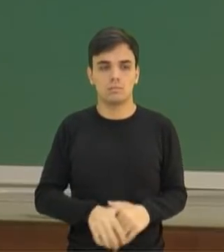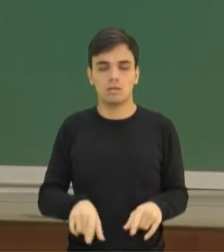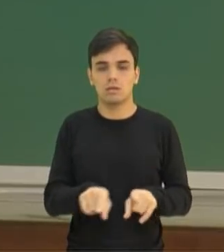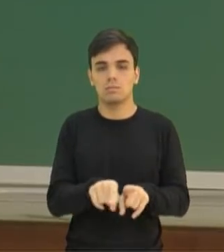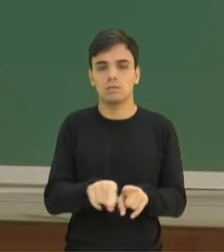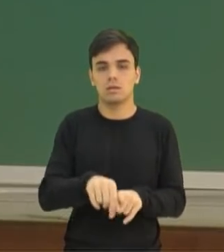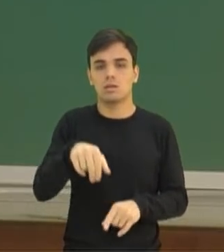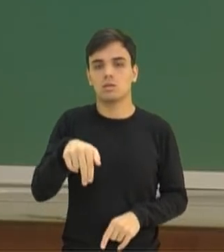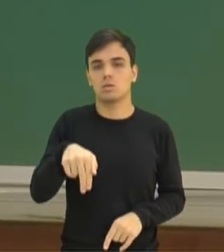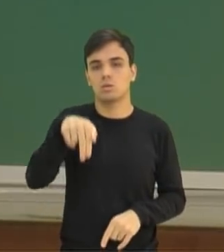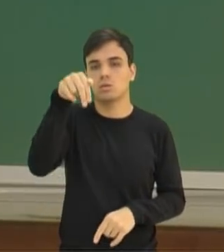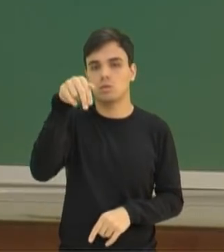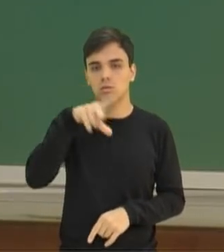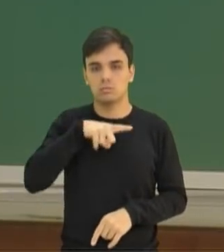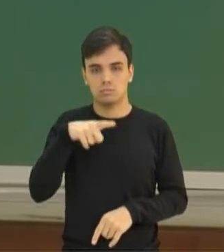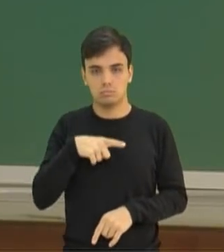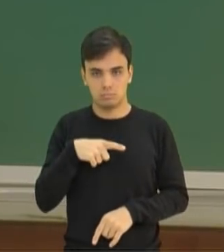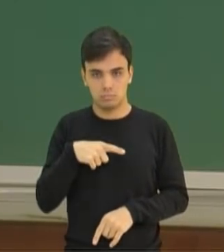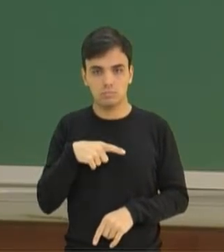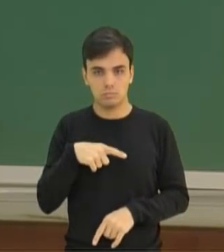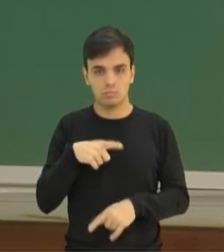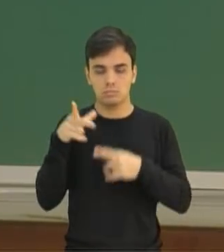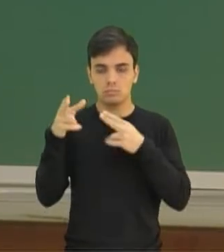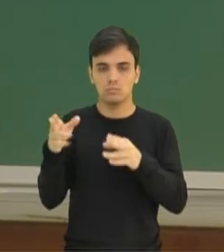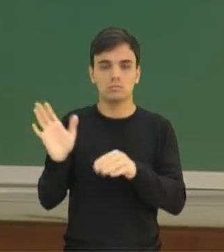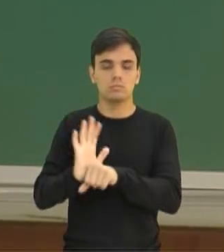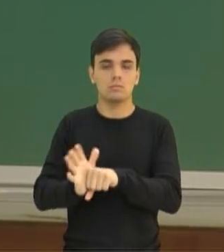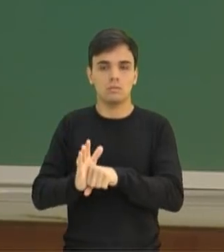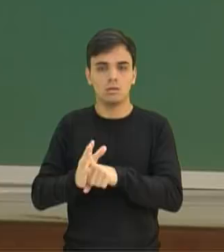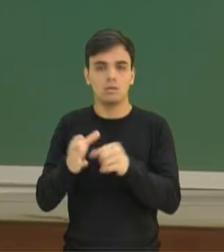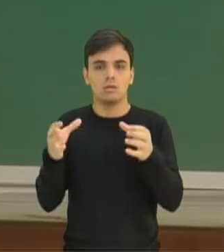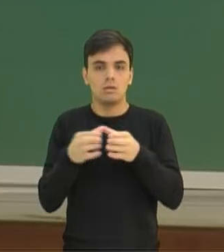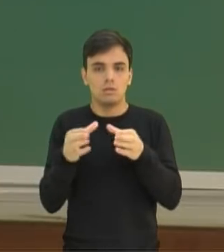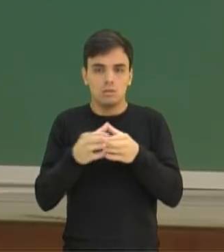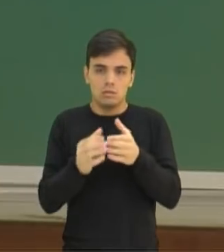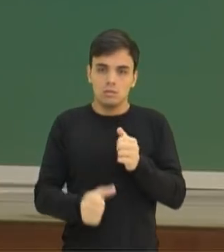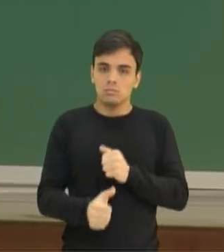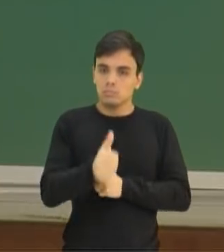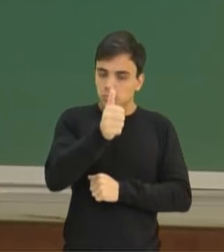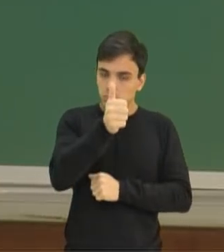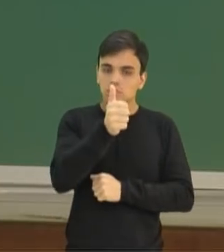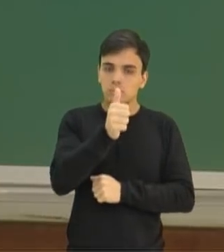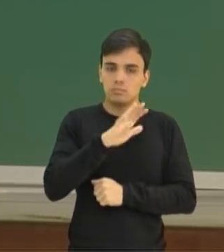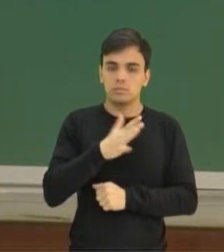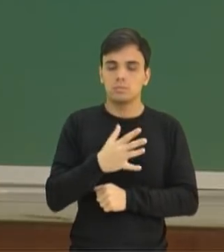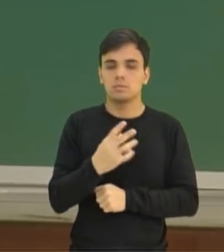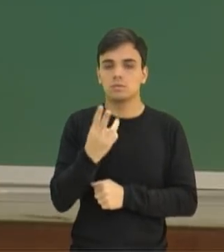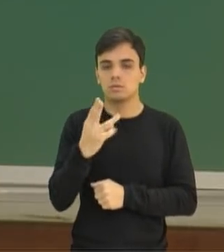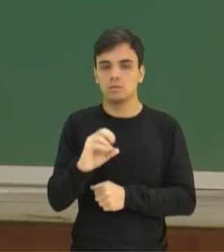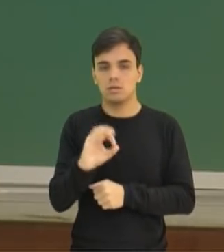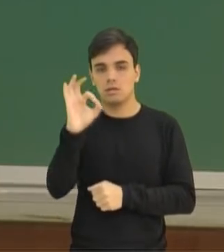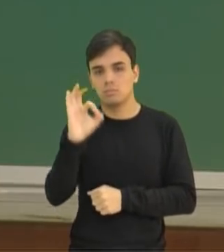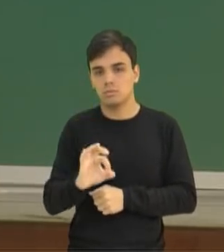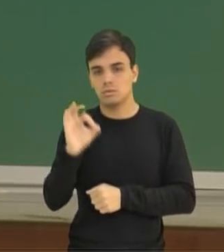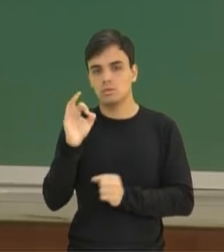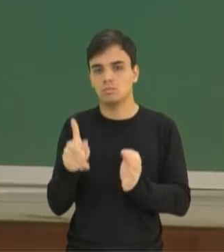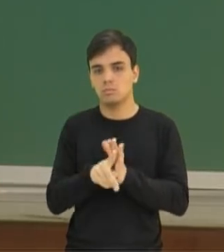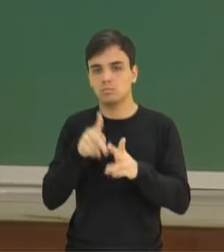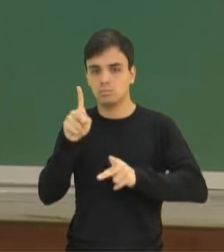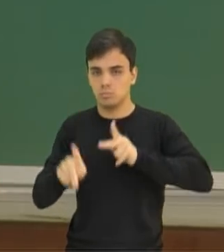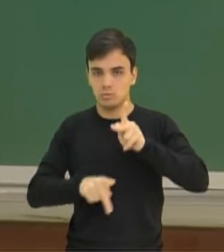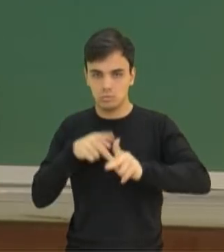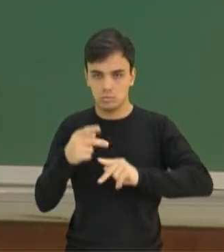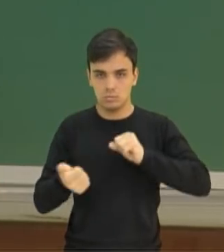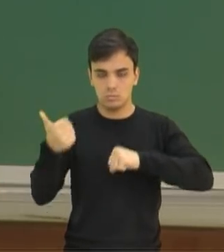Norte, eu tenho o mesmo cenário. No setor primário, nós temos lá em torno de 35% da população